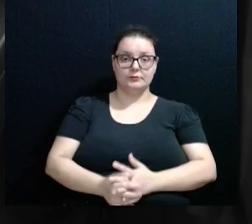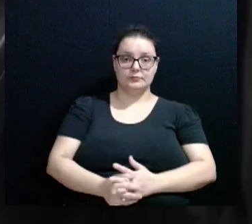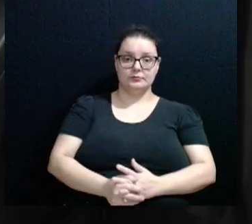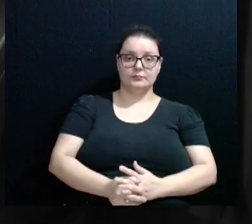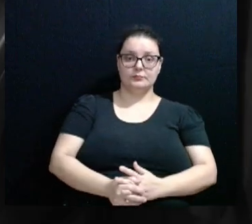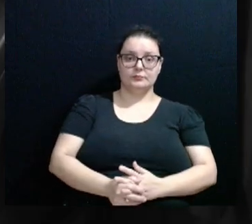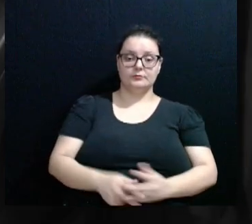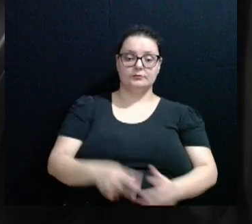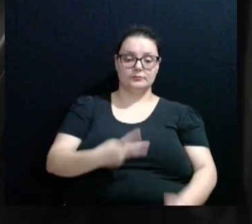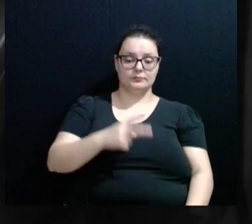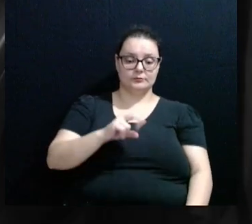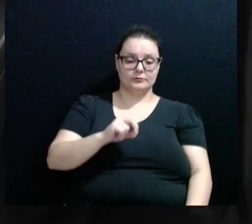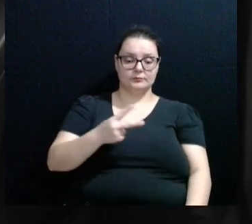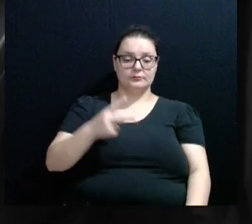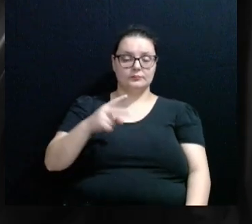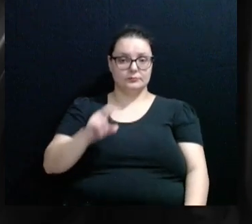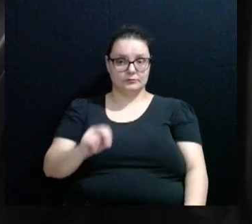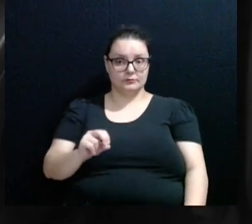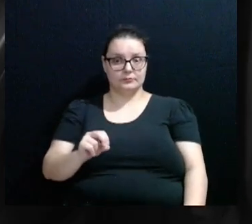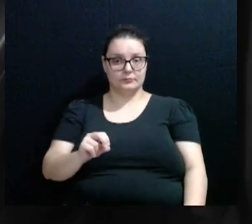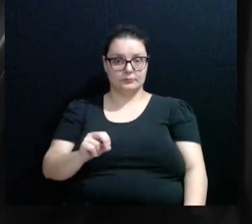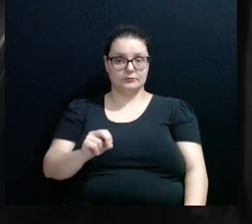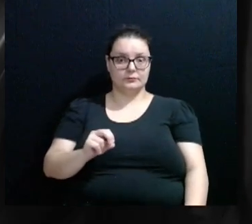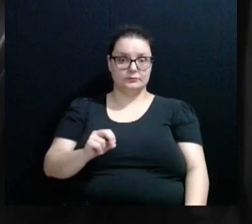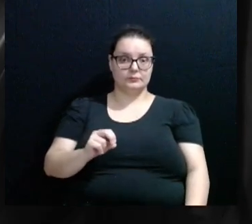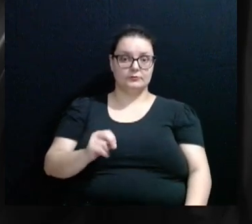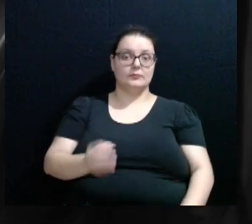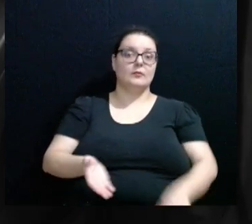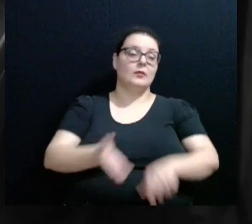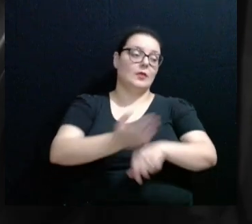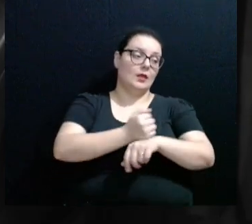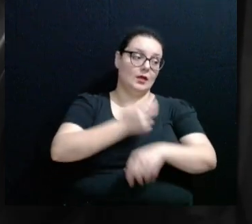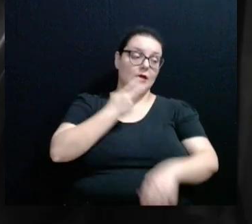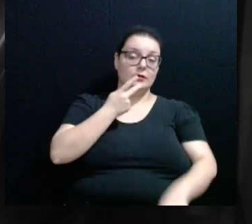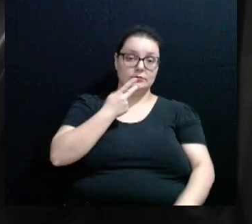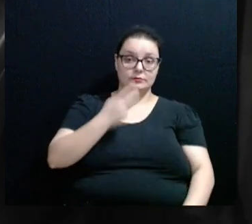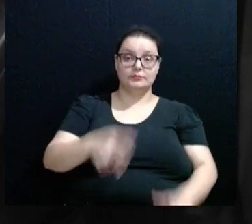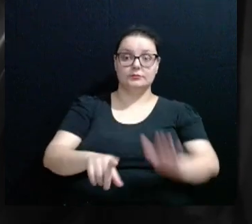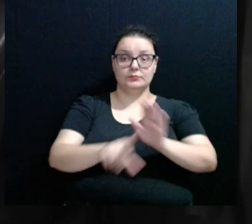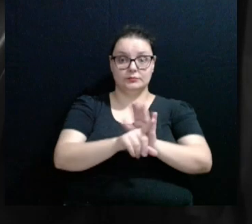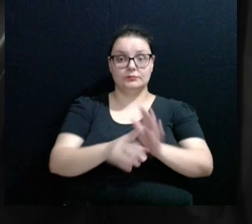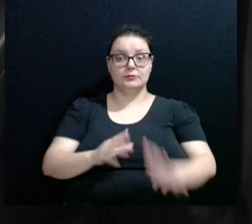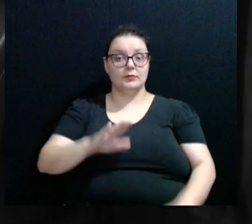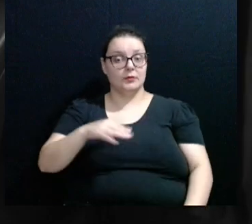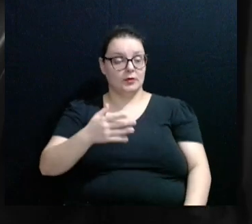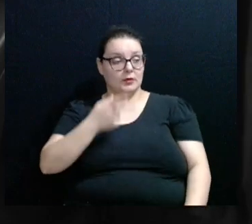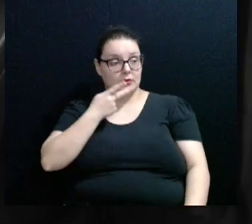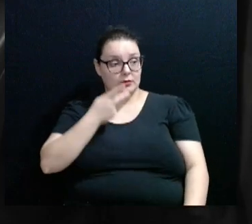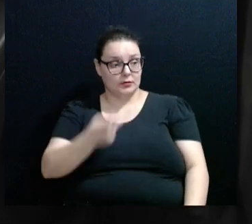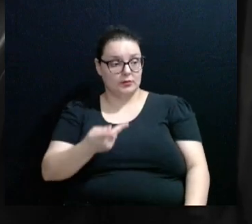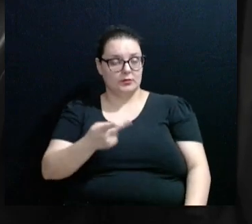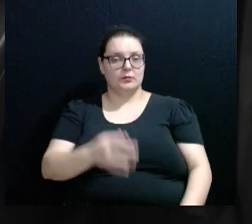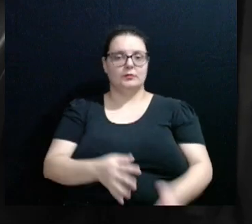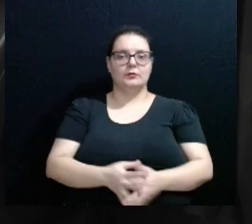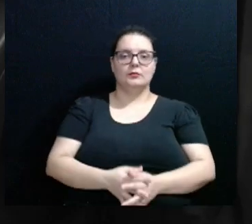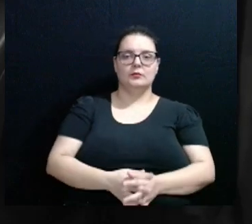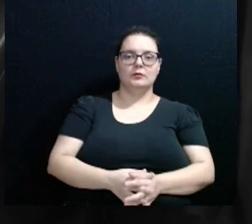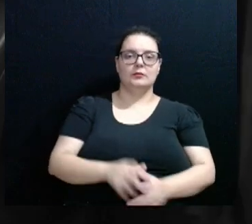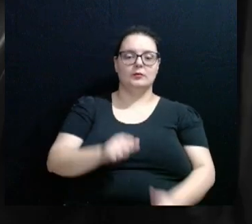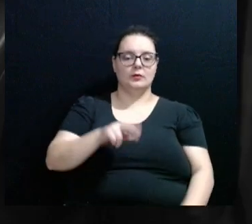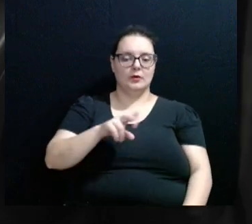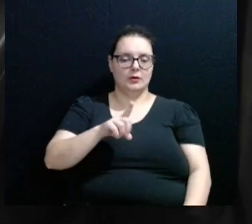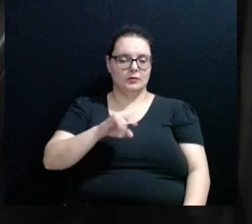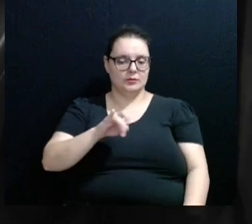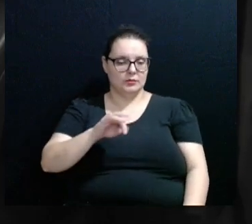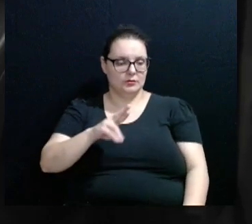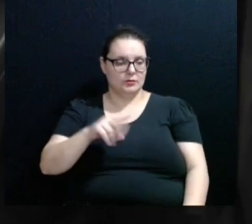de 2020. Né? Aí, antes de falar das leis, quando você fala que o auditor foi no seu